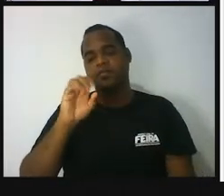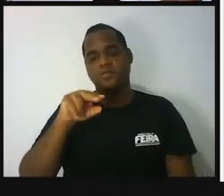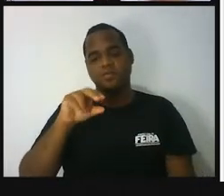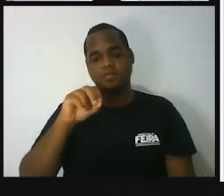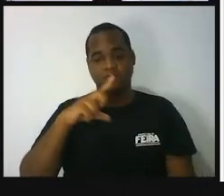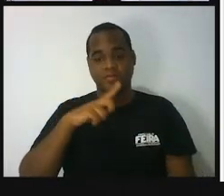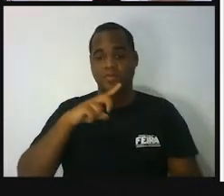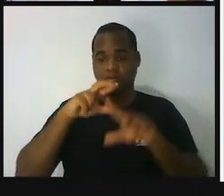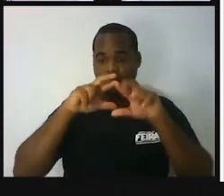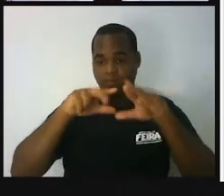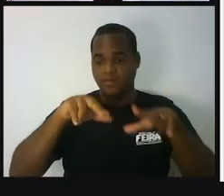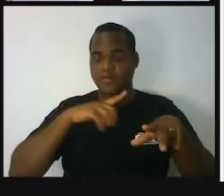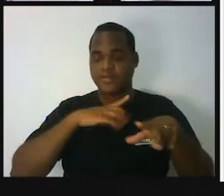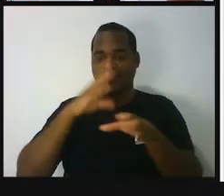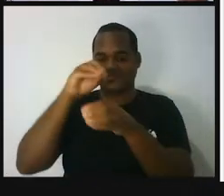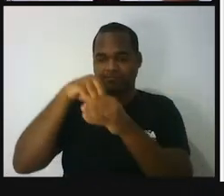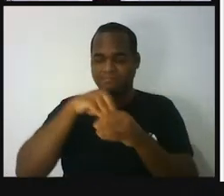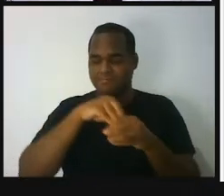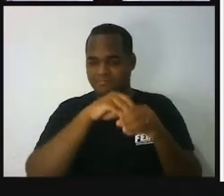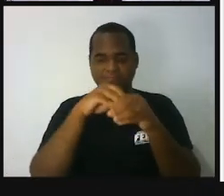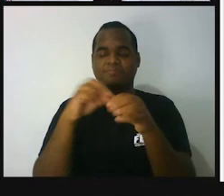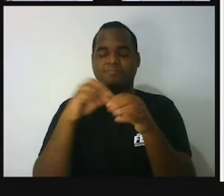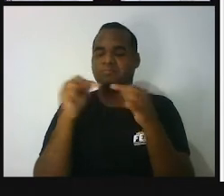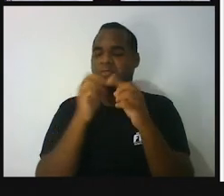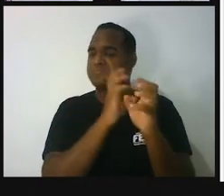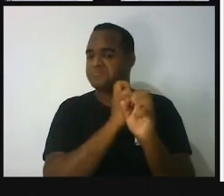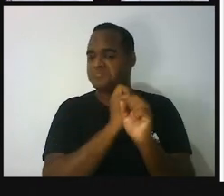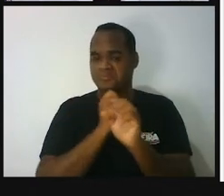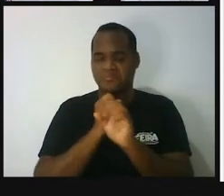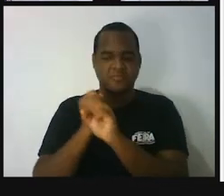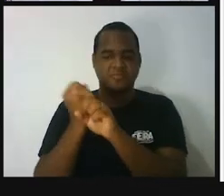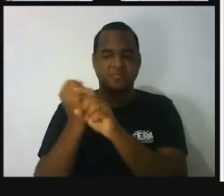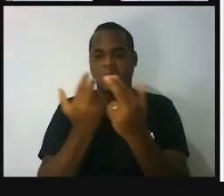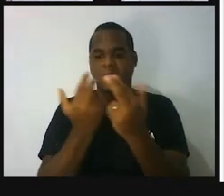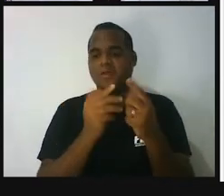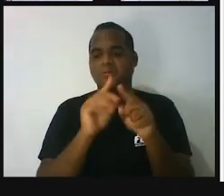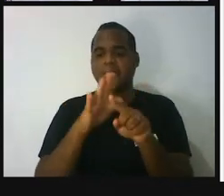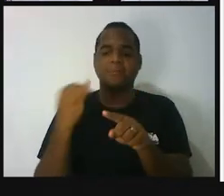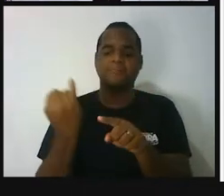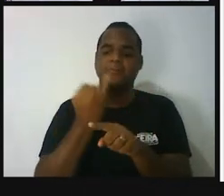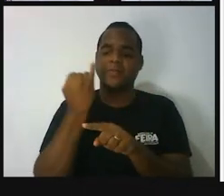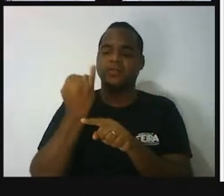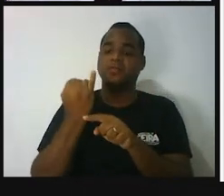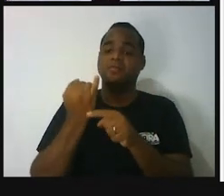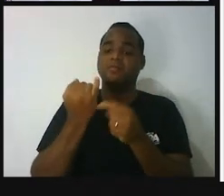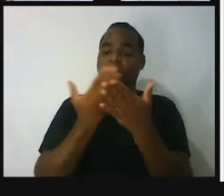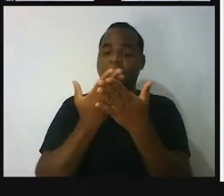aberturas precisam ter a mesma medida. Então, é interessante a gente anotar isso, né?